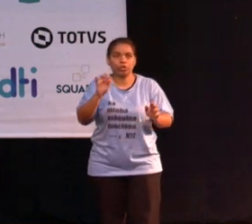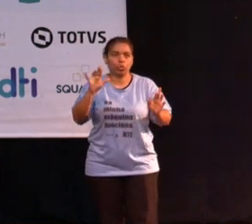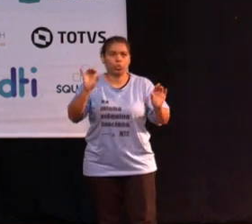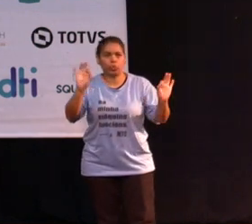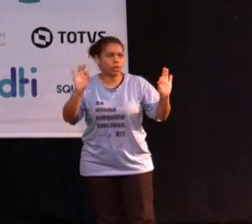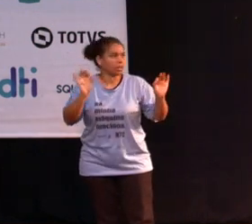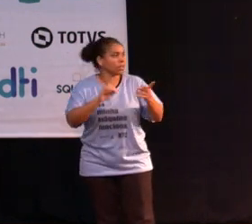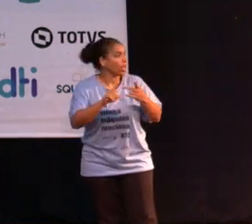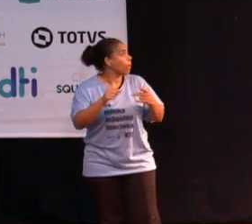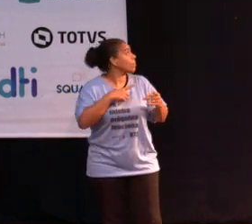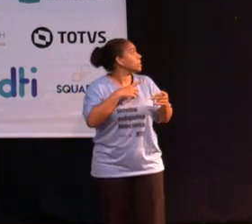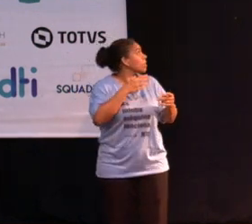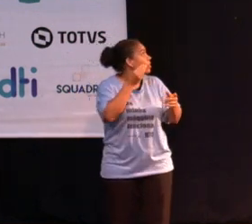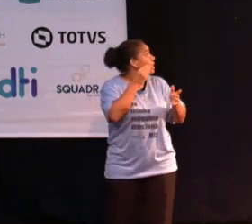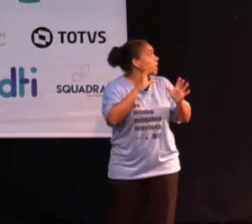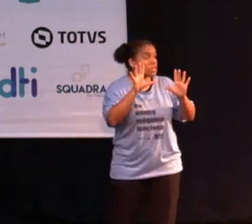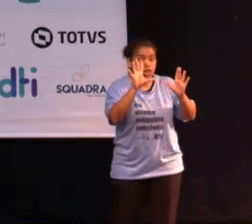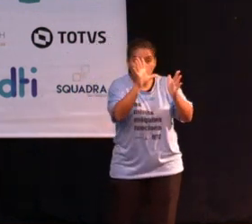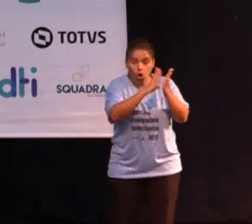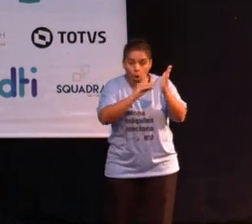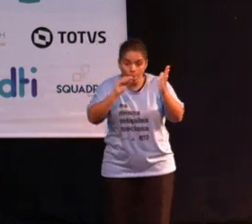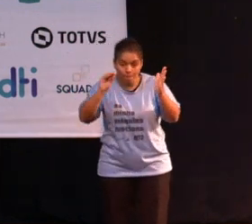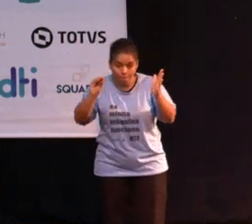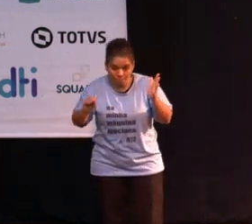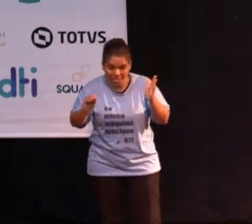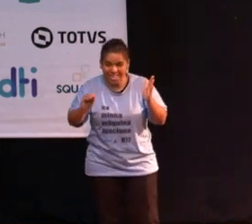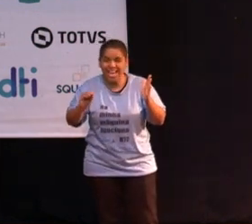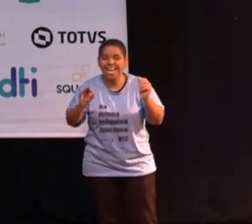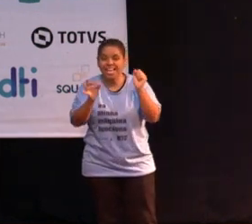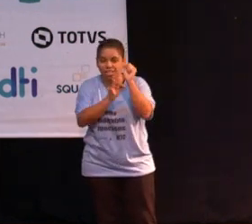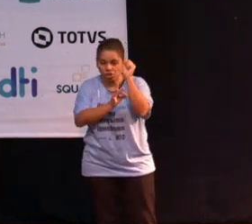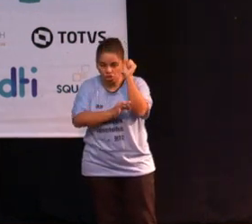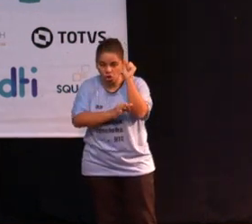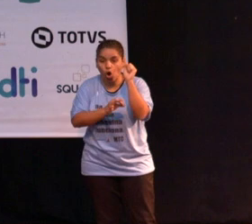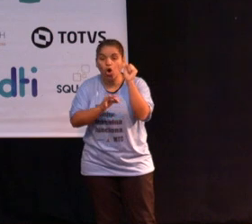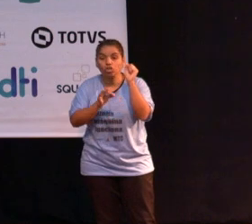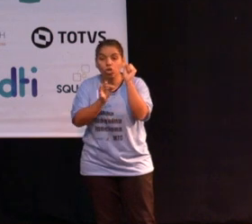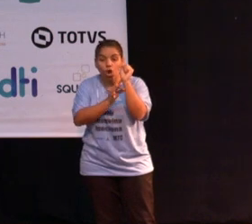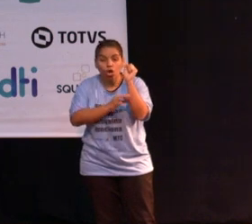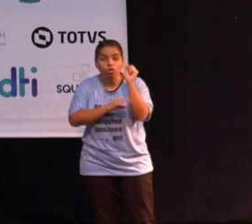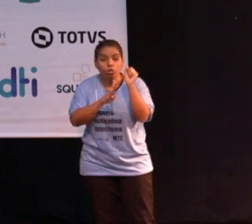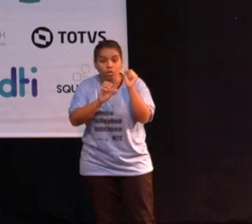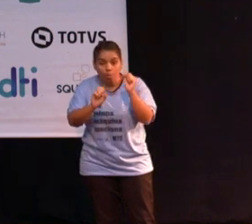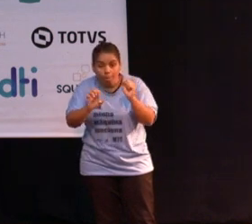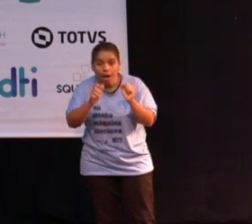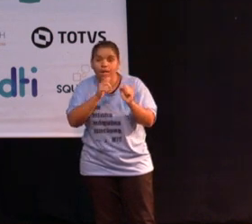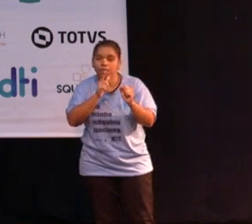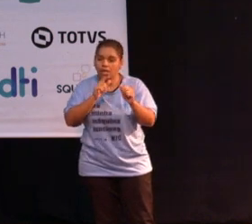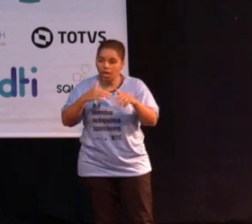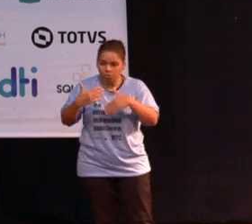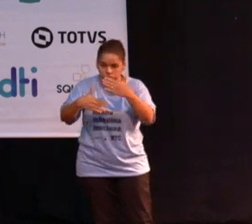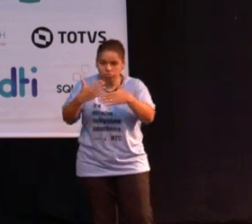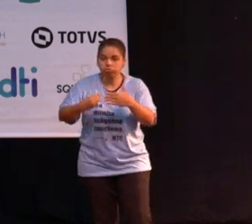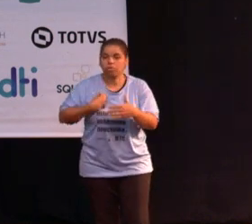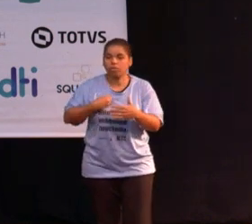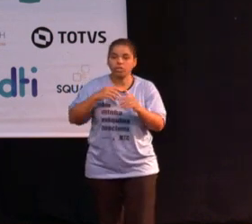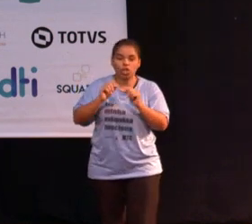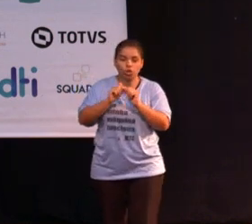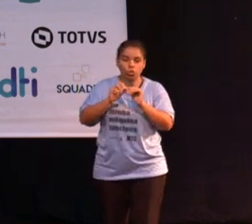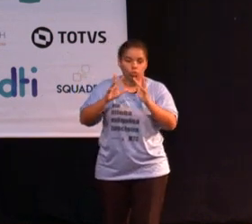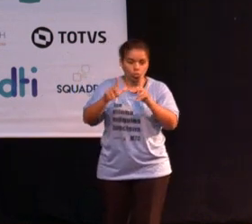principal taxa em frança copa esse código coloca lá no seu beijo code rodou pronto ele vai conectar e faço tudo por você